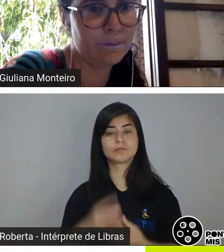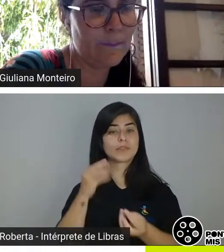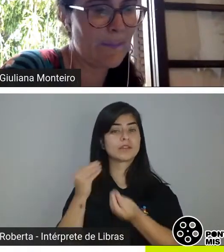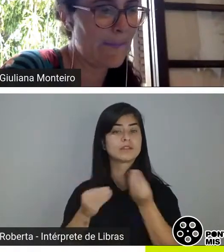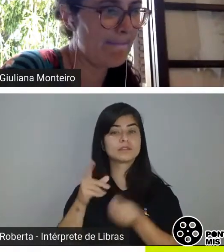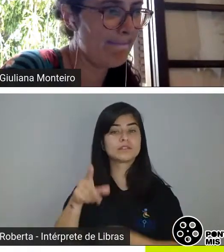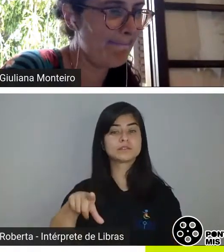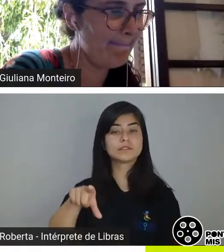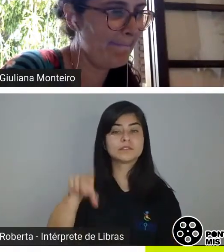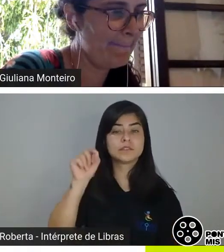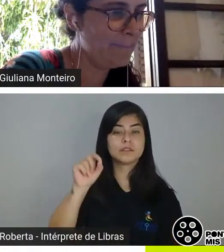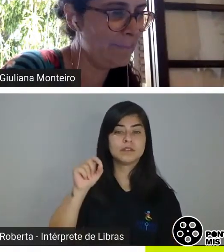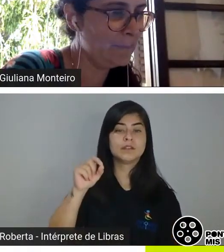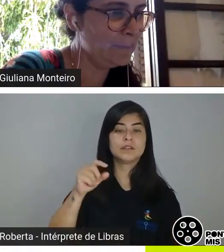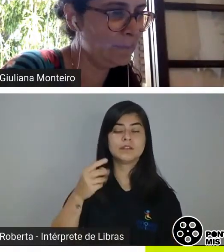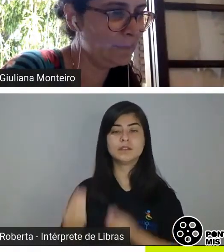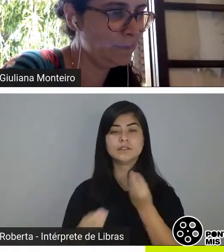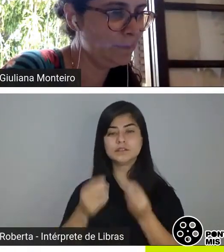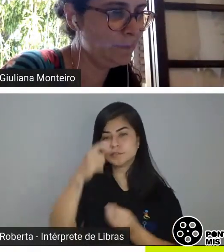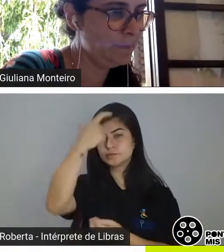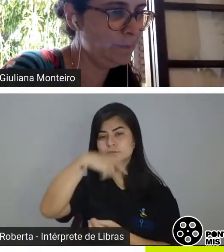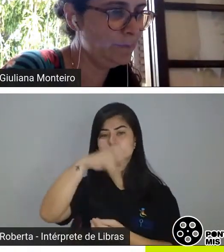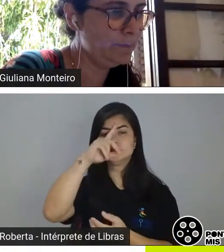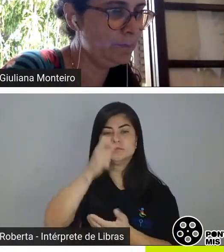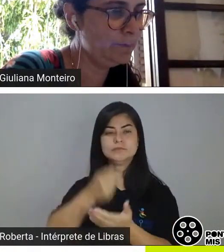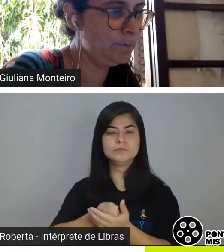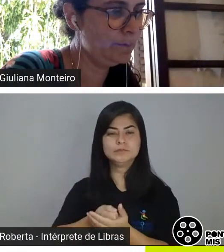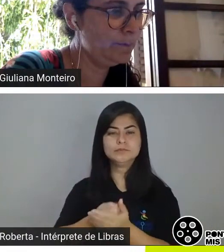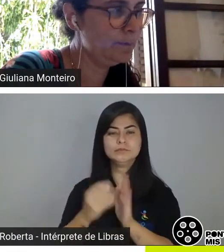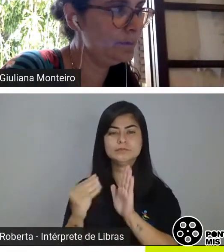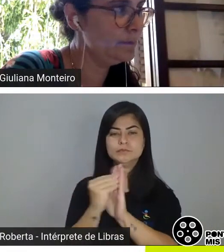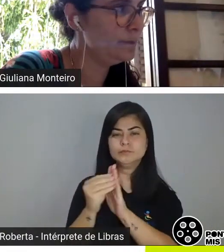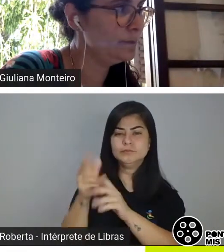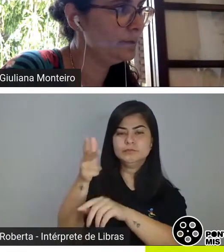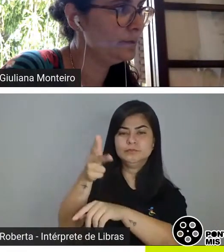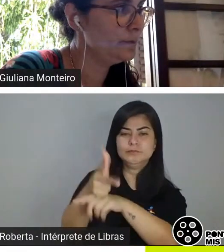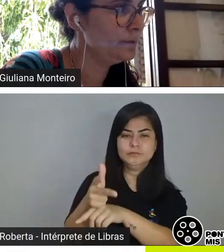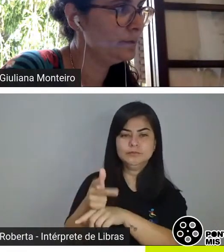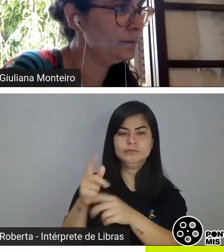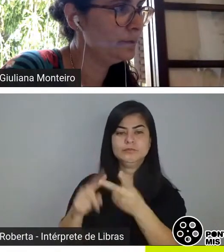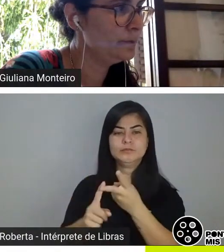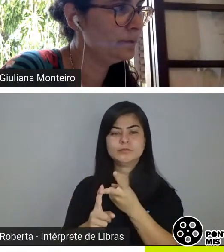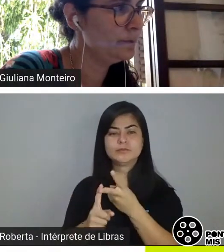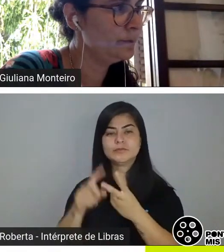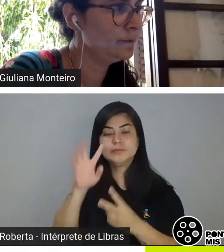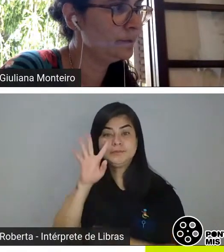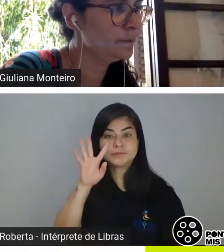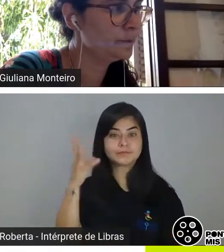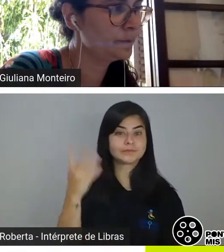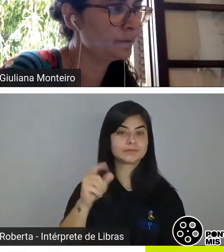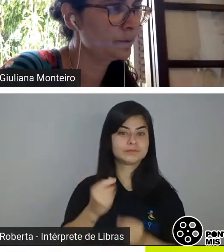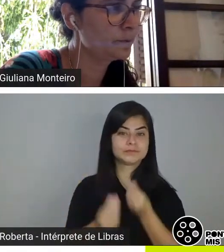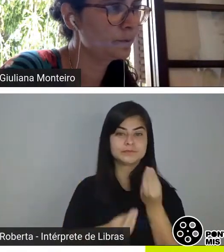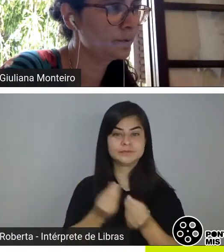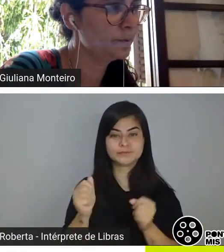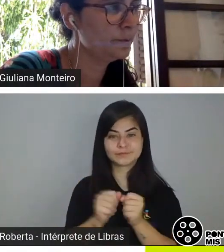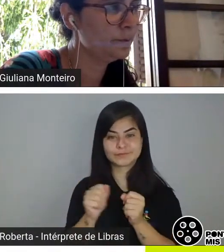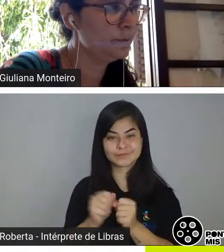decupagem? Como é que é você decidindo a colocação da câmera, decidindo como fazer esse